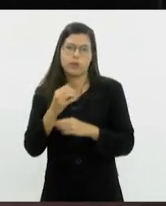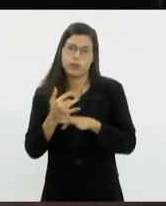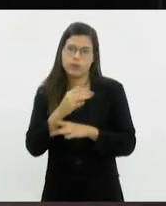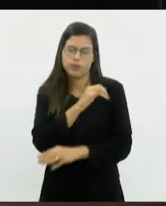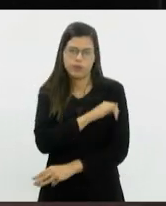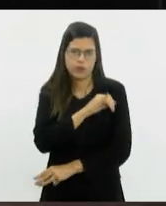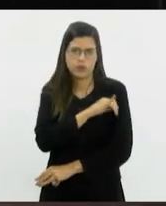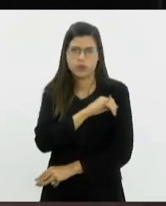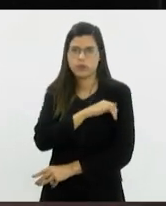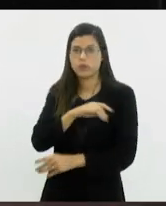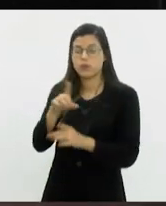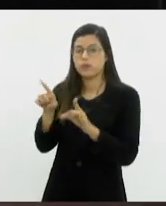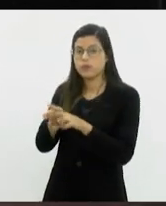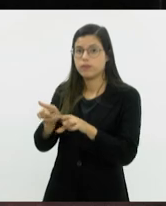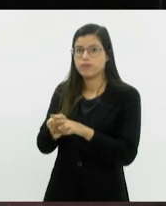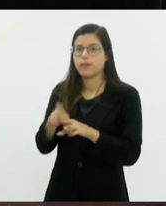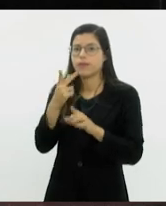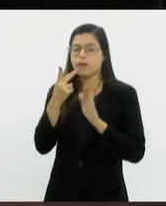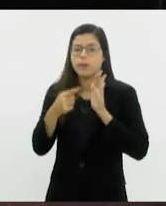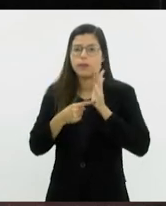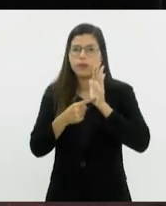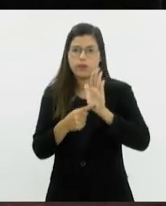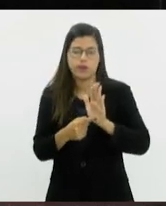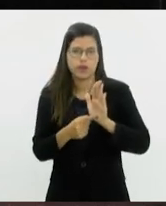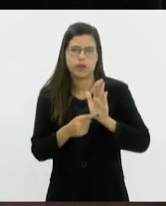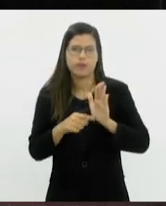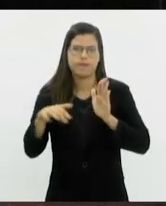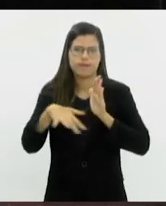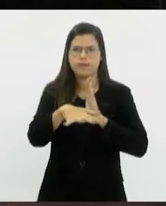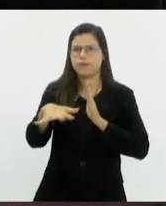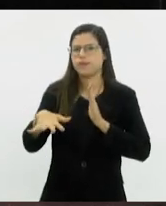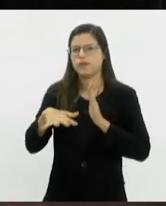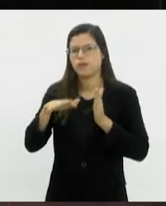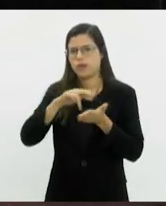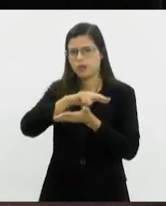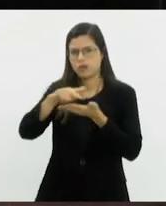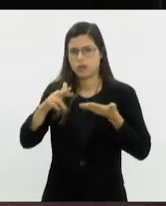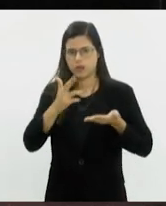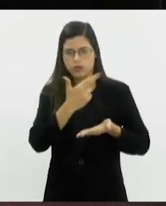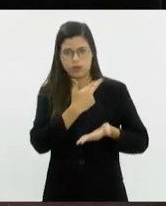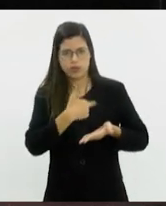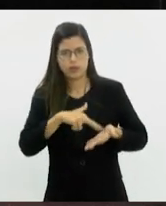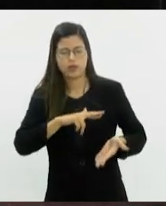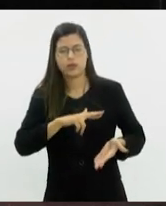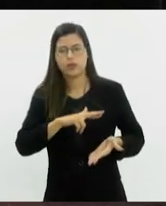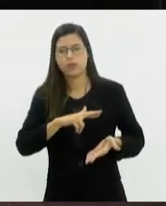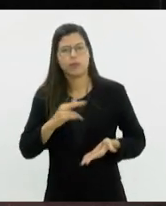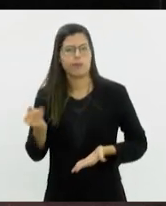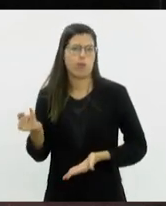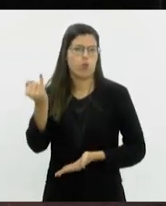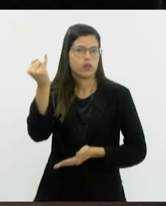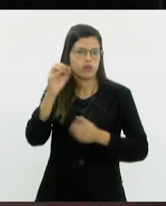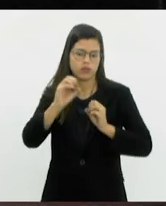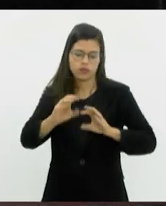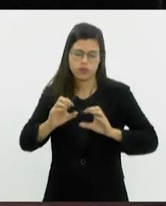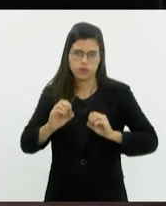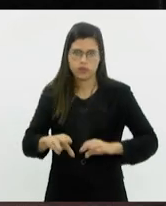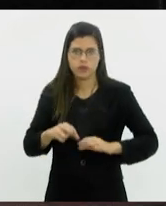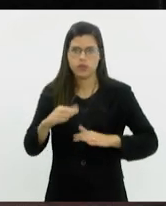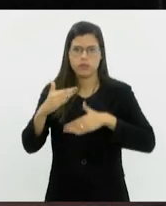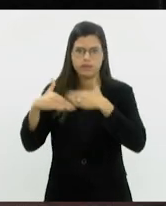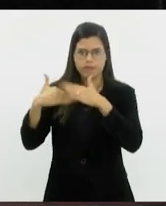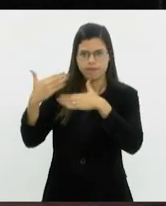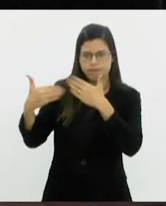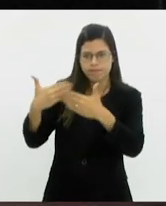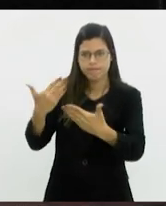mais uma vez aqui, destaco, principalmente no campo da diversidade religiosa, a importância da educação em todo esse processo,